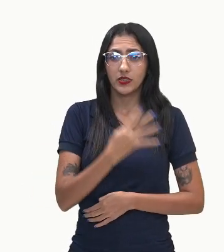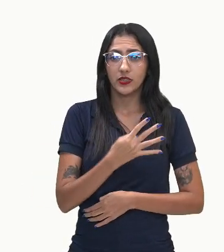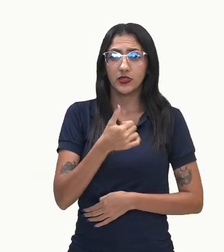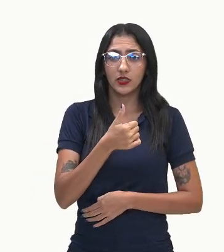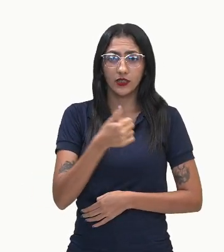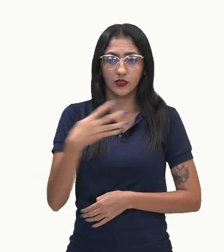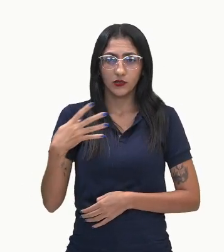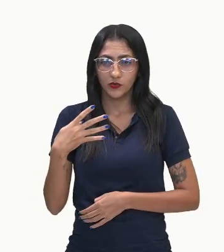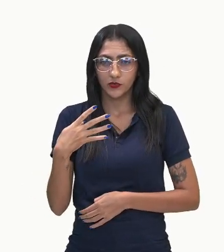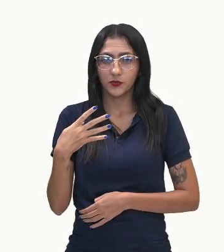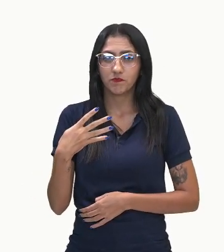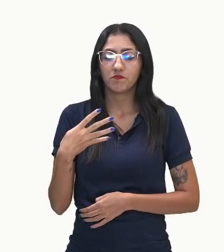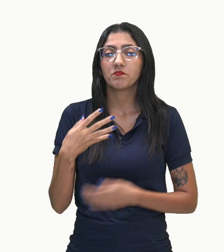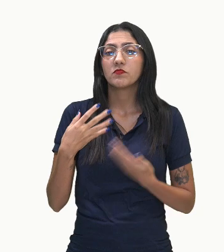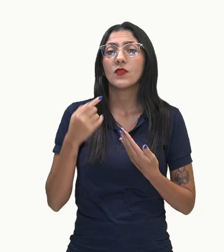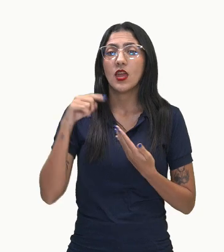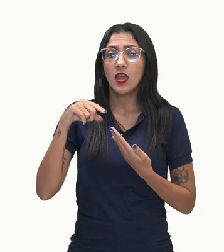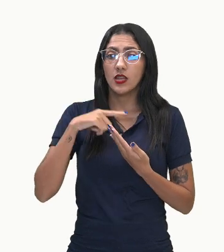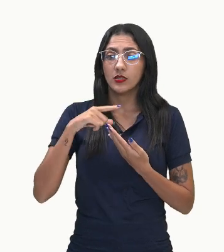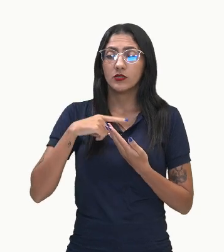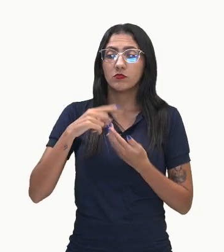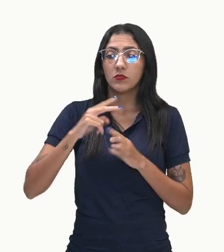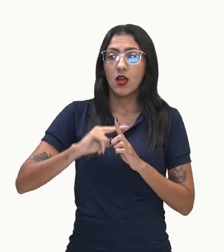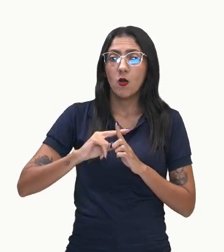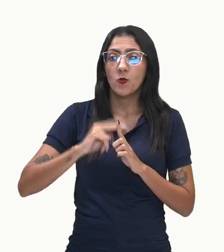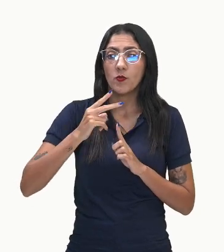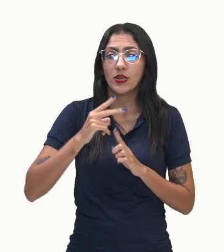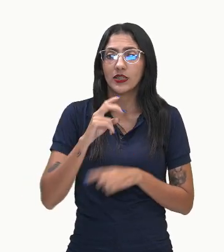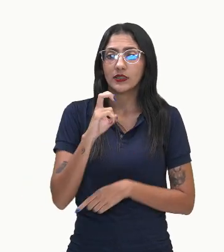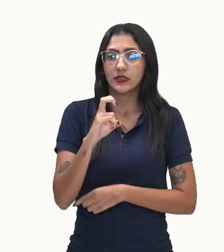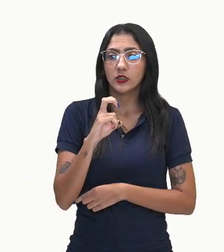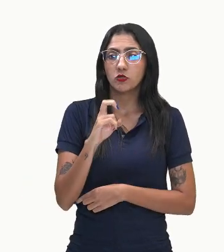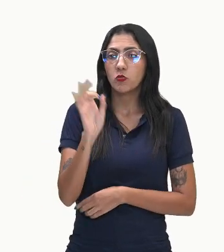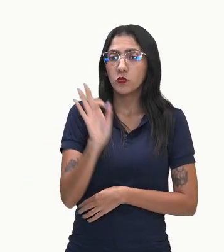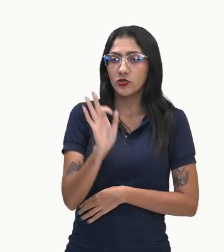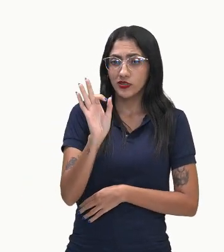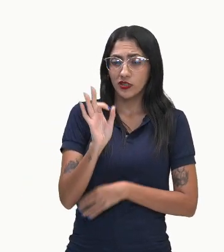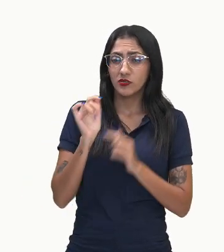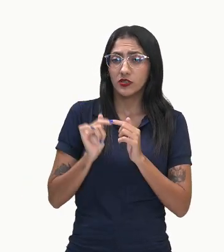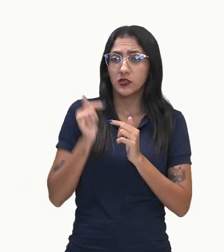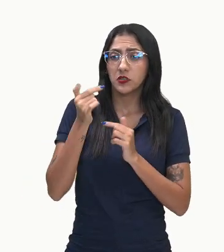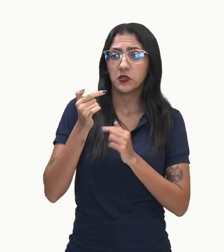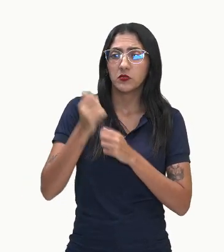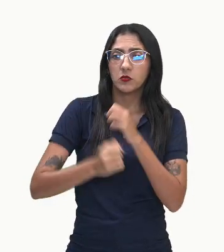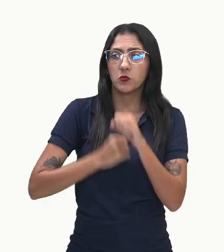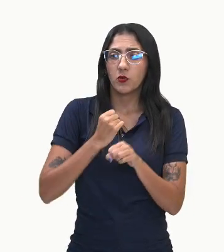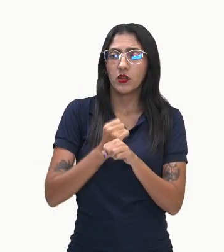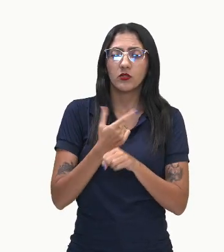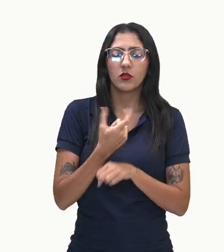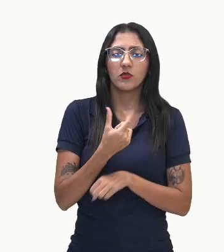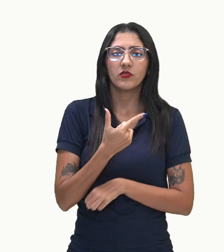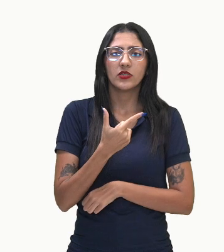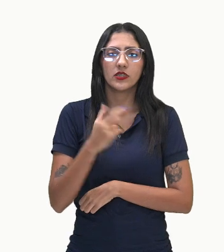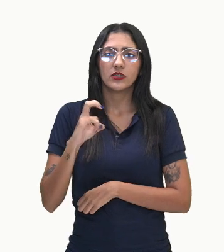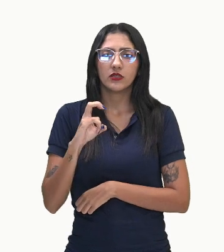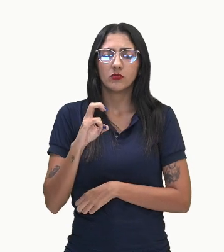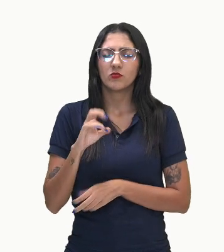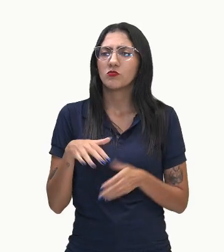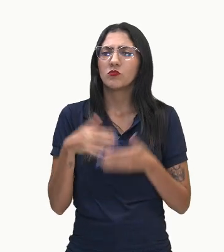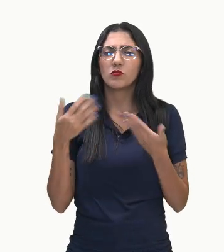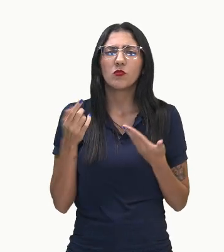1.414 e irá aumentar 5% em 2025. Qual será o valor do salário